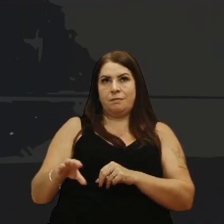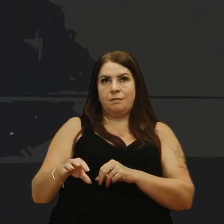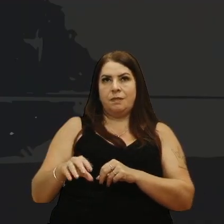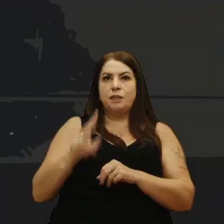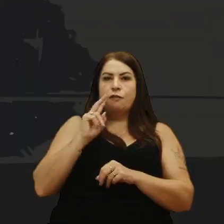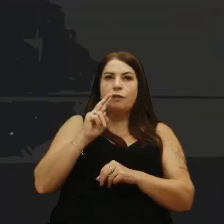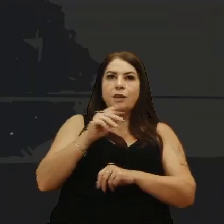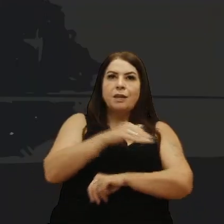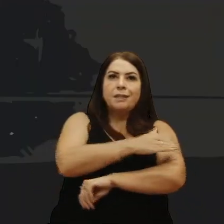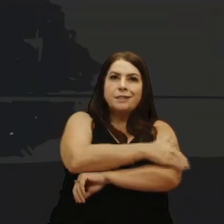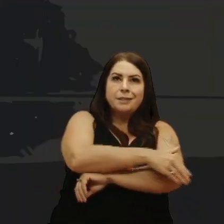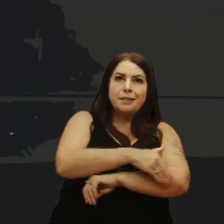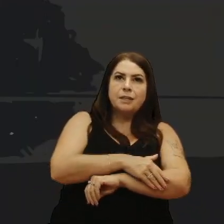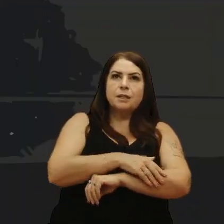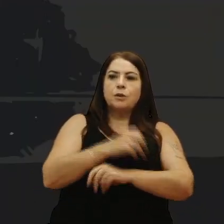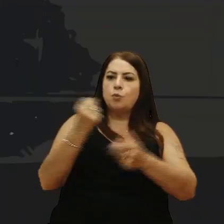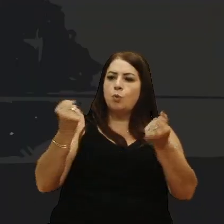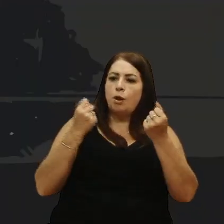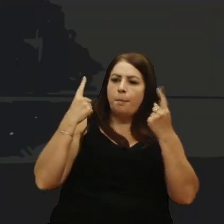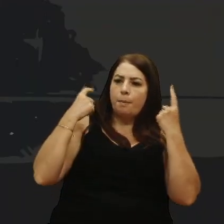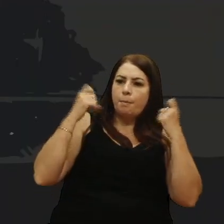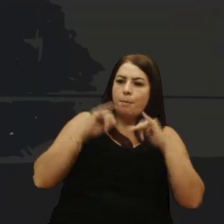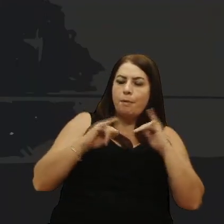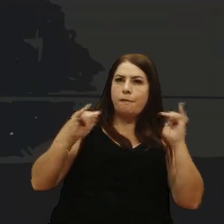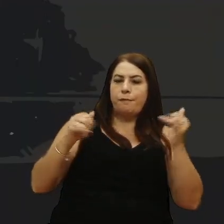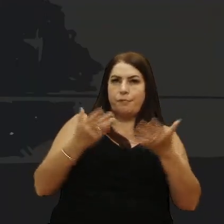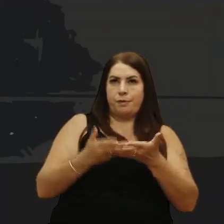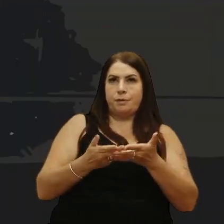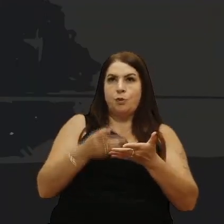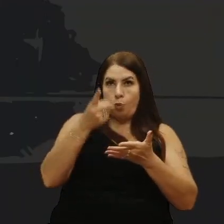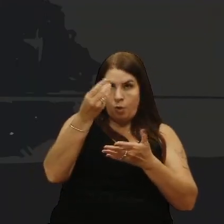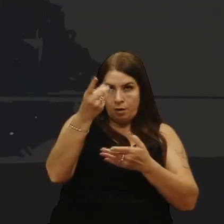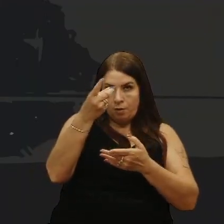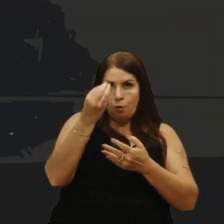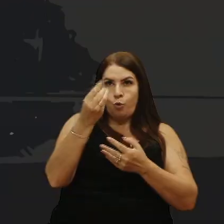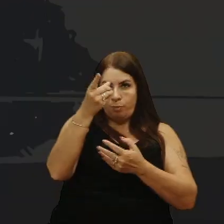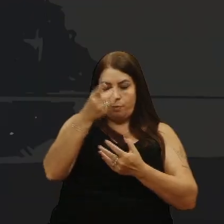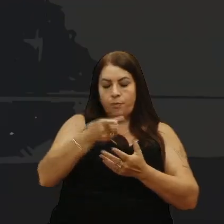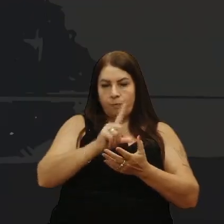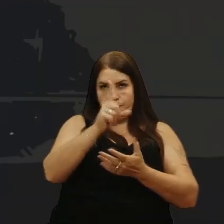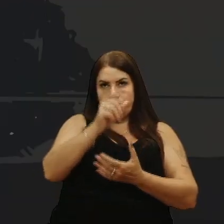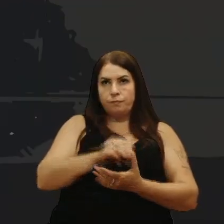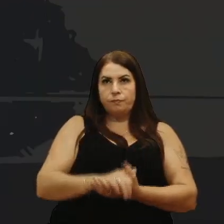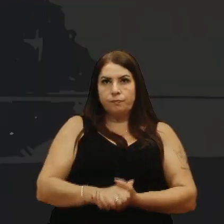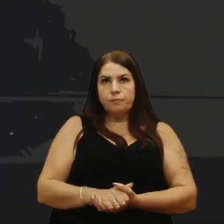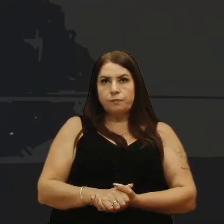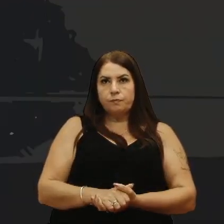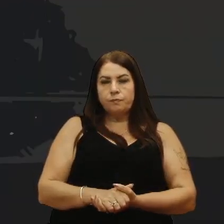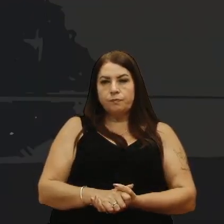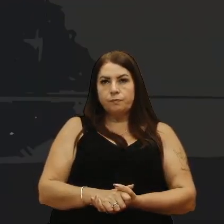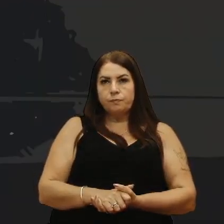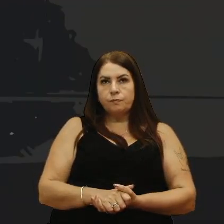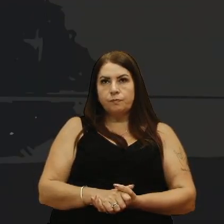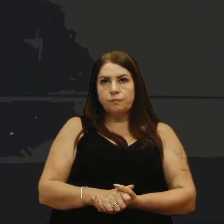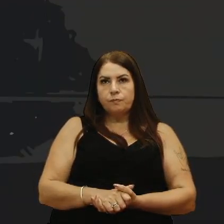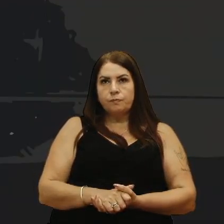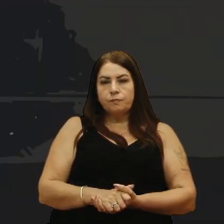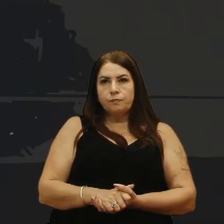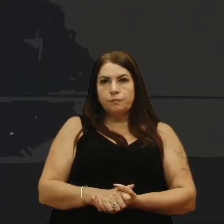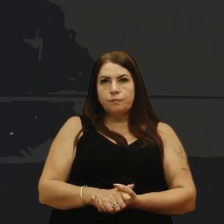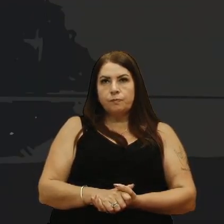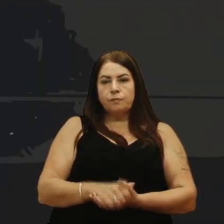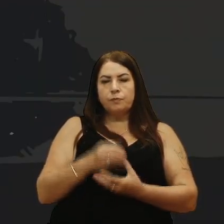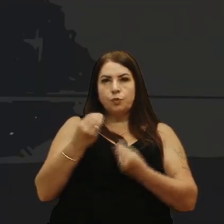nas esquinas com carro de som e se faz o bota fora. Olha como é que era. Olha como é que era.